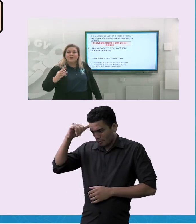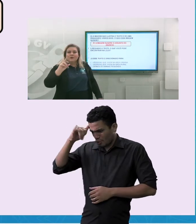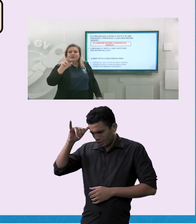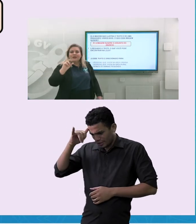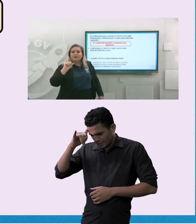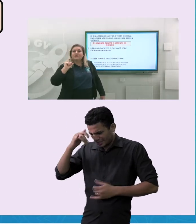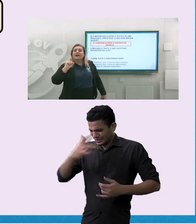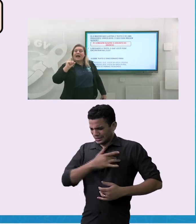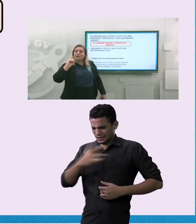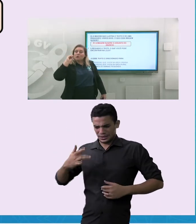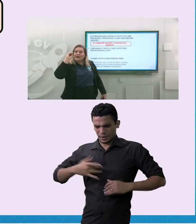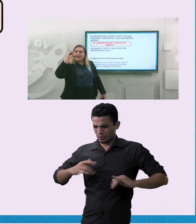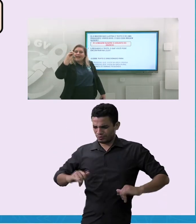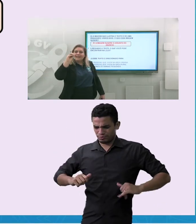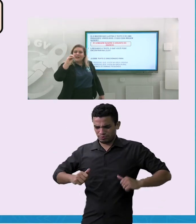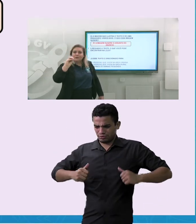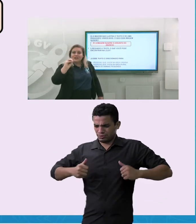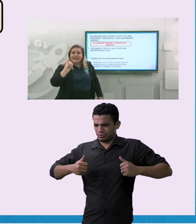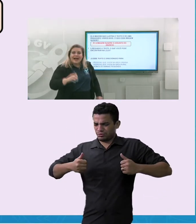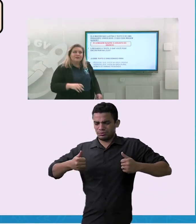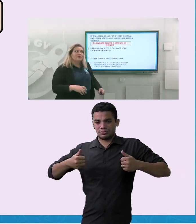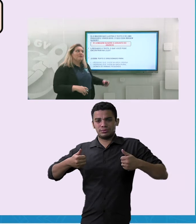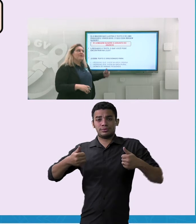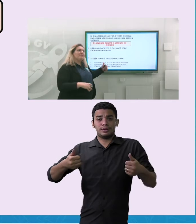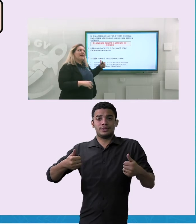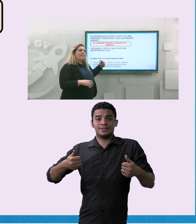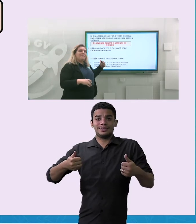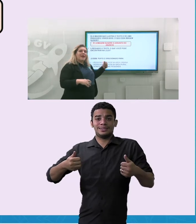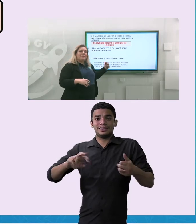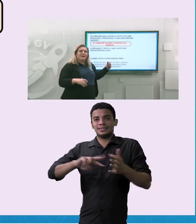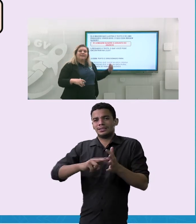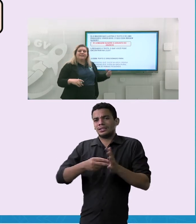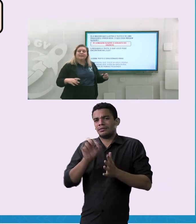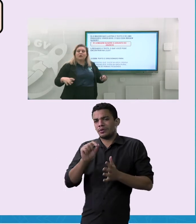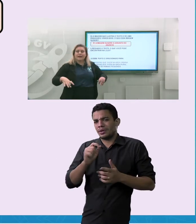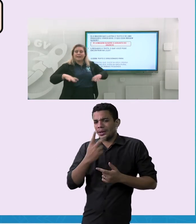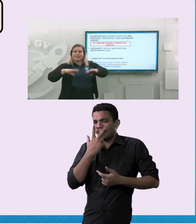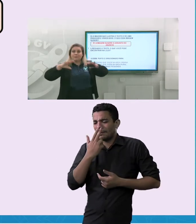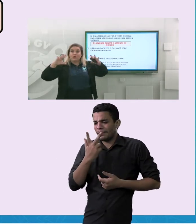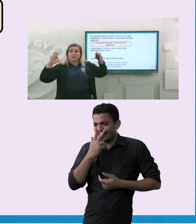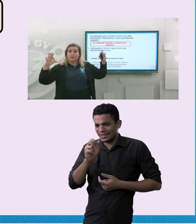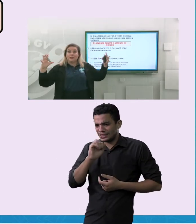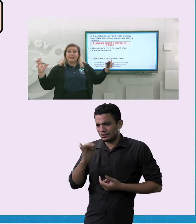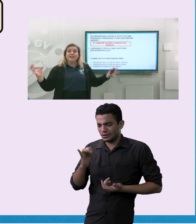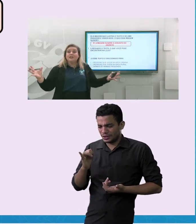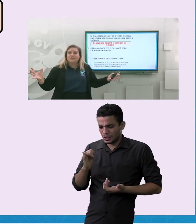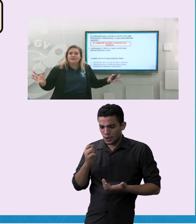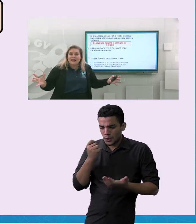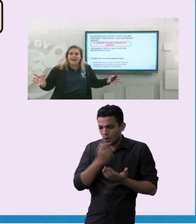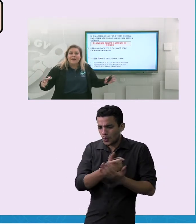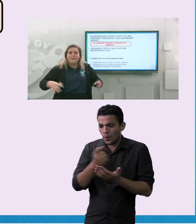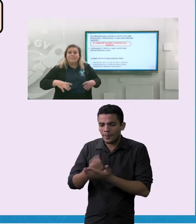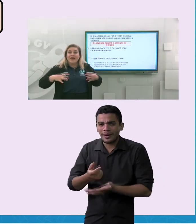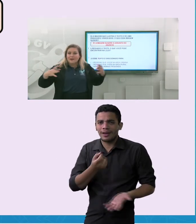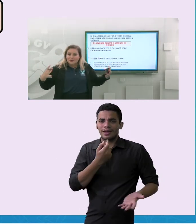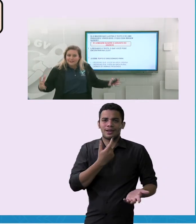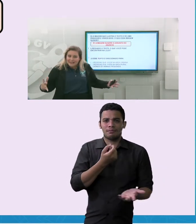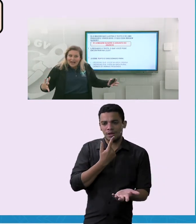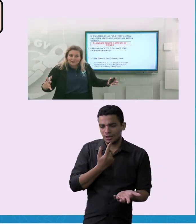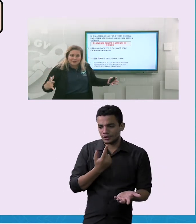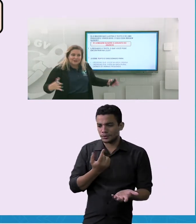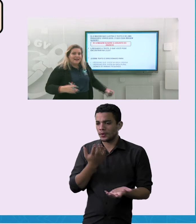loja, a sua criação de gado vai ficar bem parecida com aqueles bois bonitos, né?